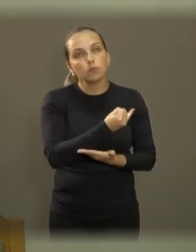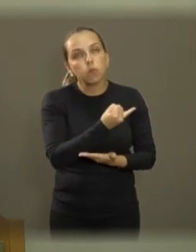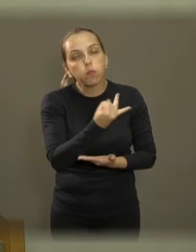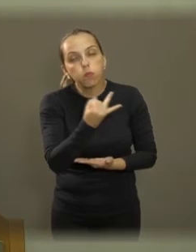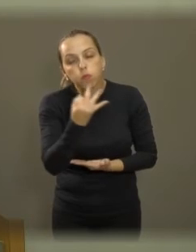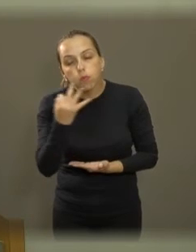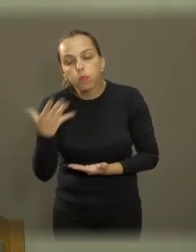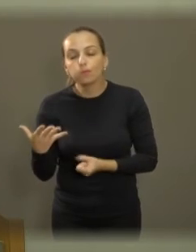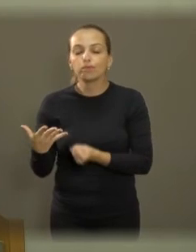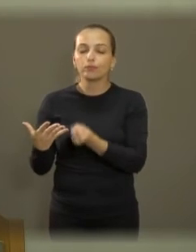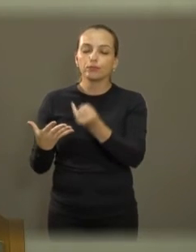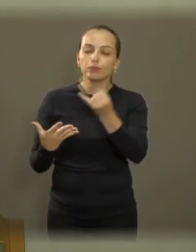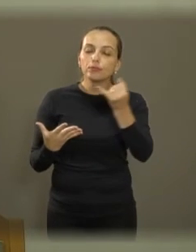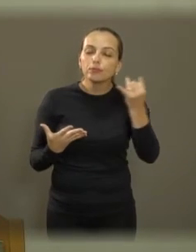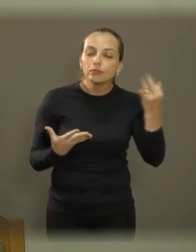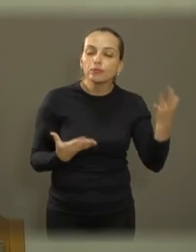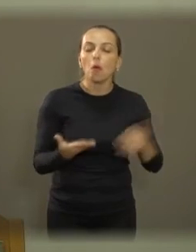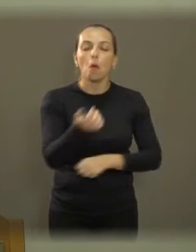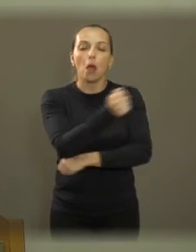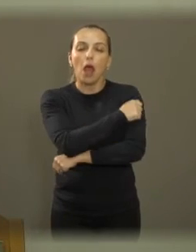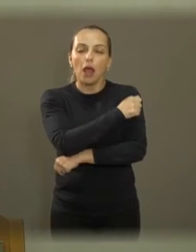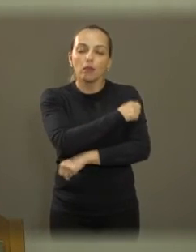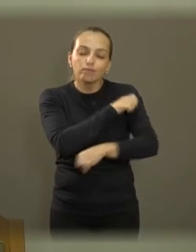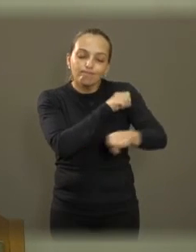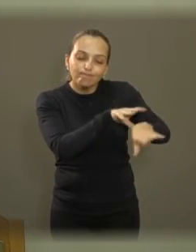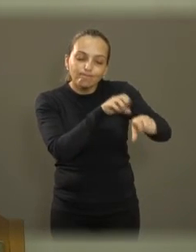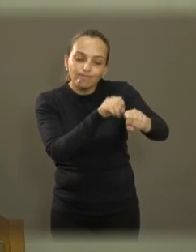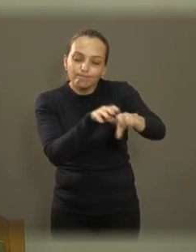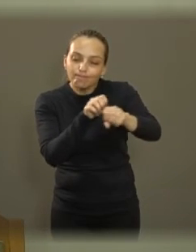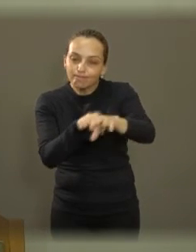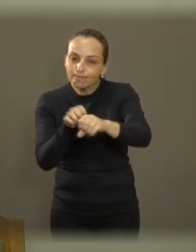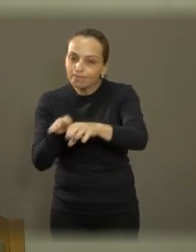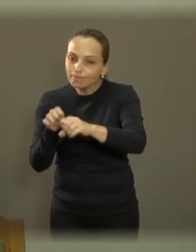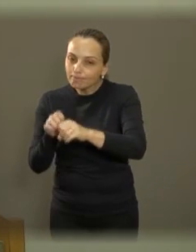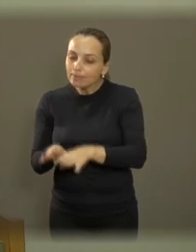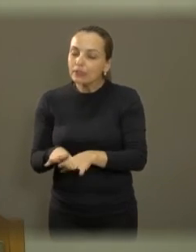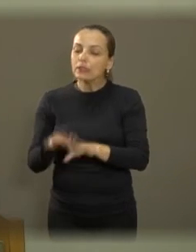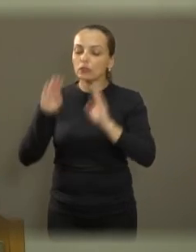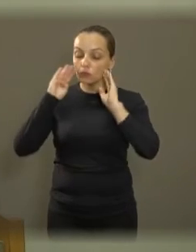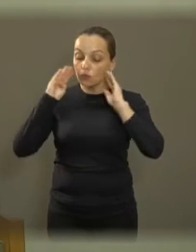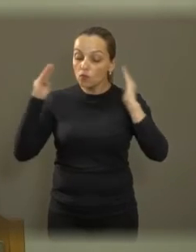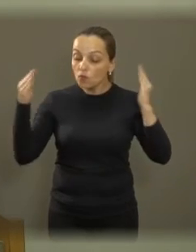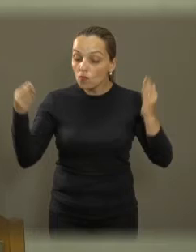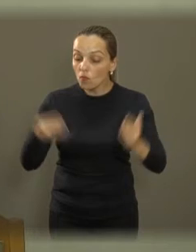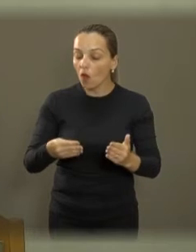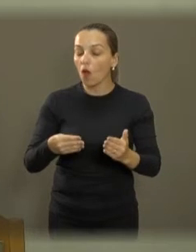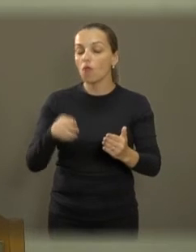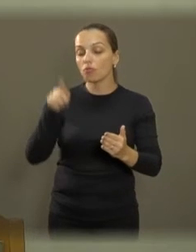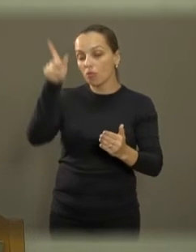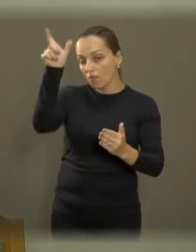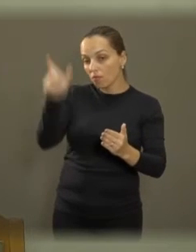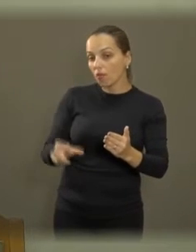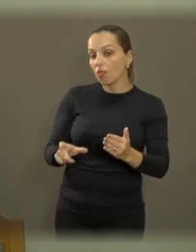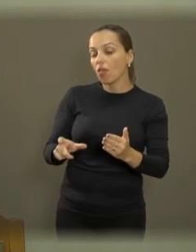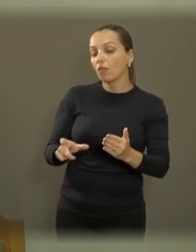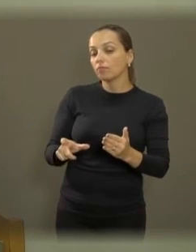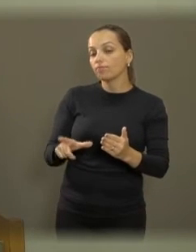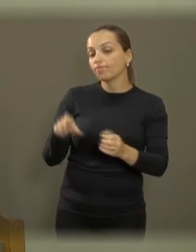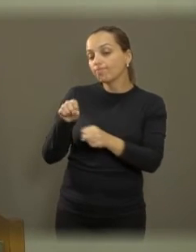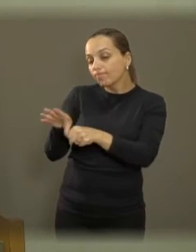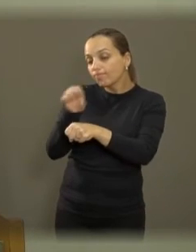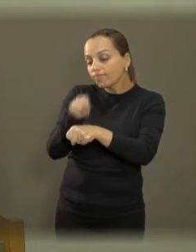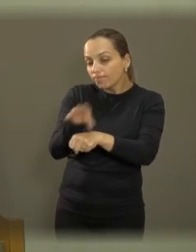pessoas que passaram, os alunos, né, que o senhor, sob os cuidados do senhor, que o senhor pôde multiplicar aí os